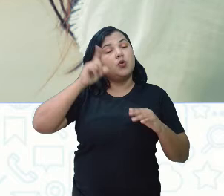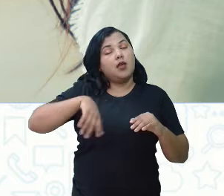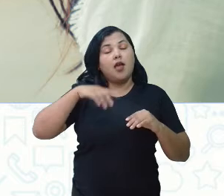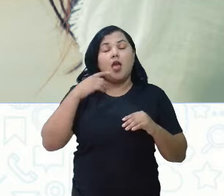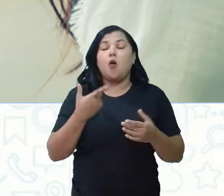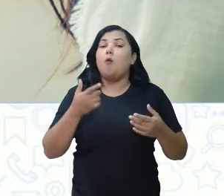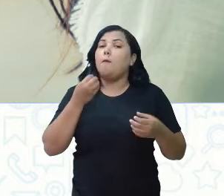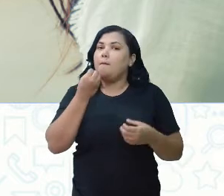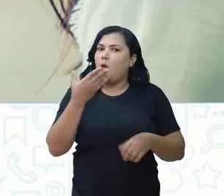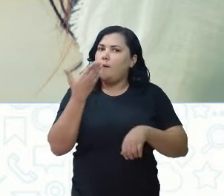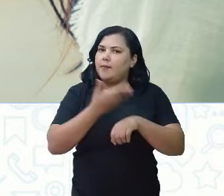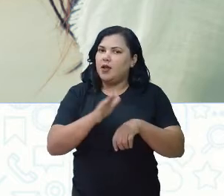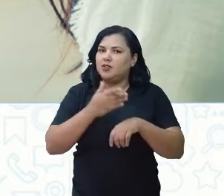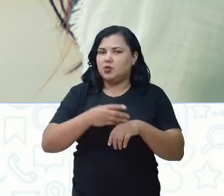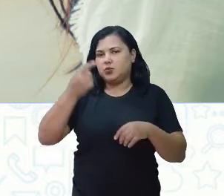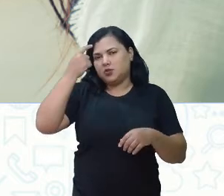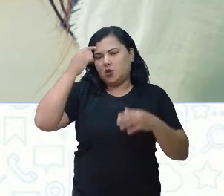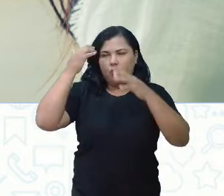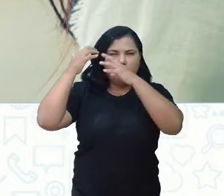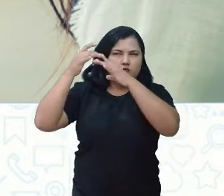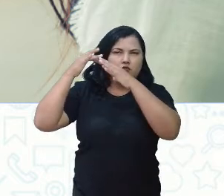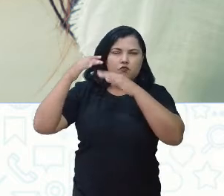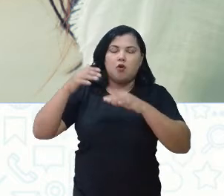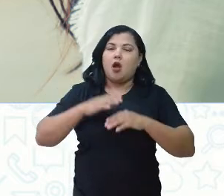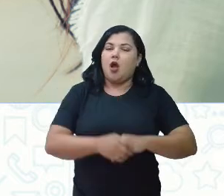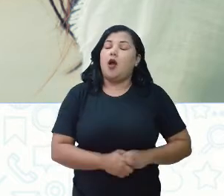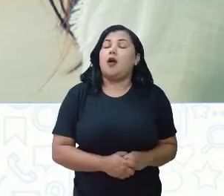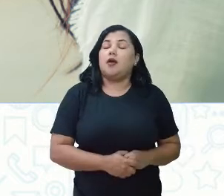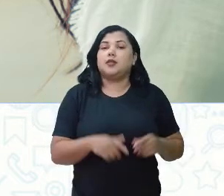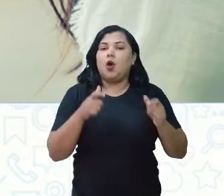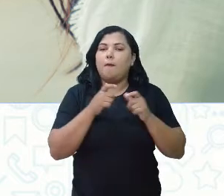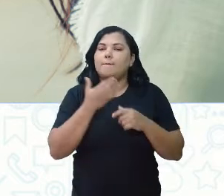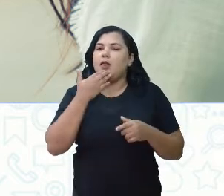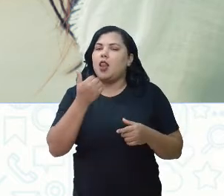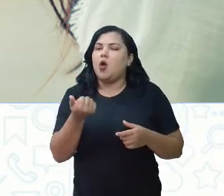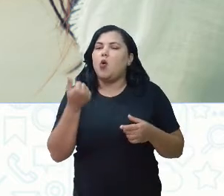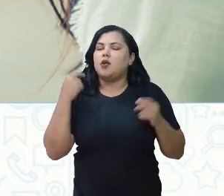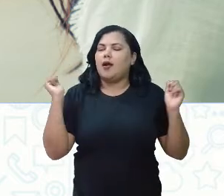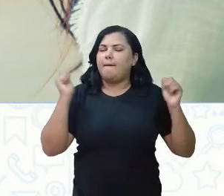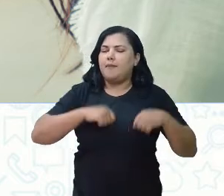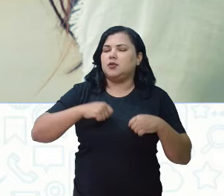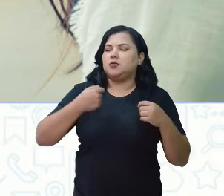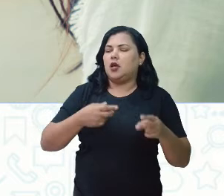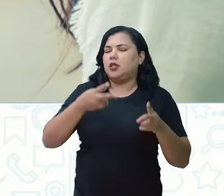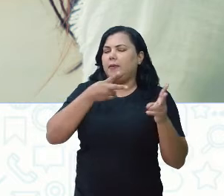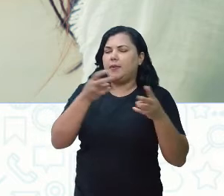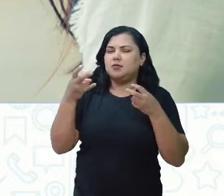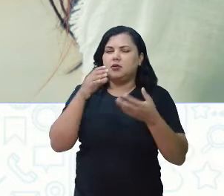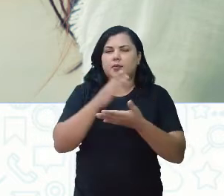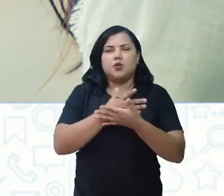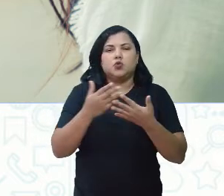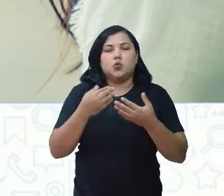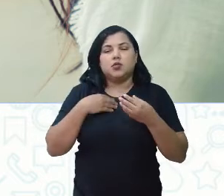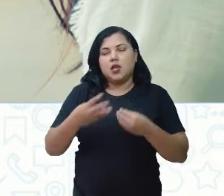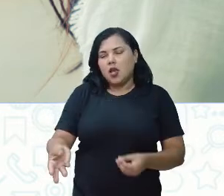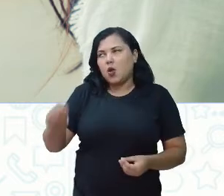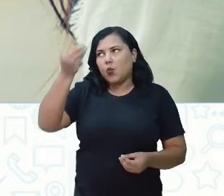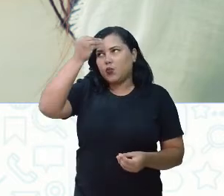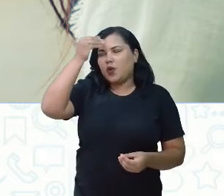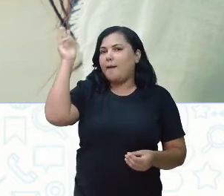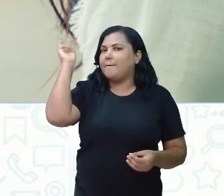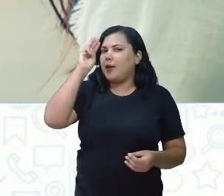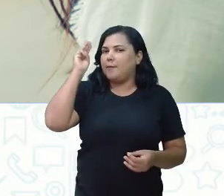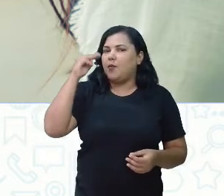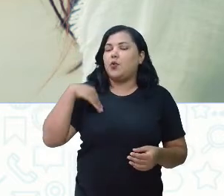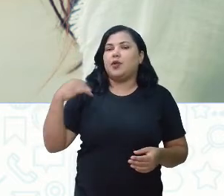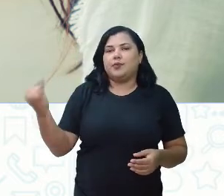para o cérebro. Pode aumentar a capacidade de interpretação e ajudar no armazenamento de informações importantes. Eu já vinha defendendo aqui